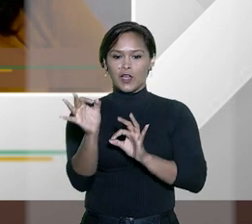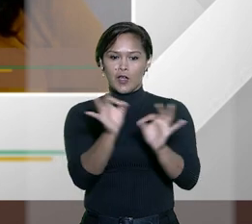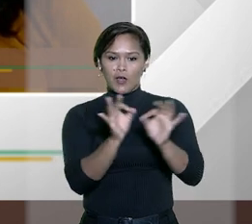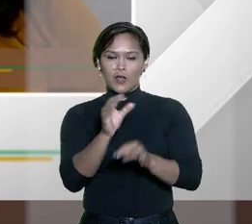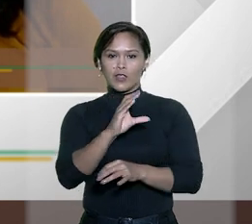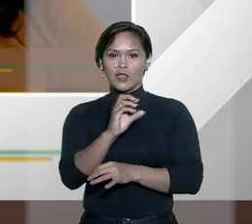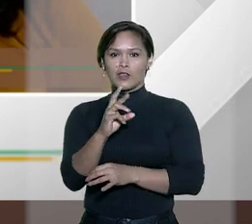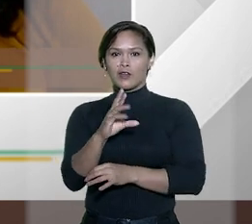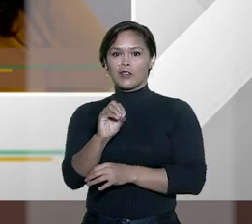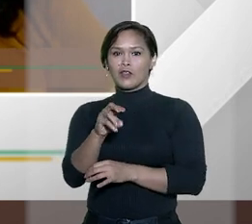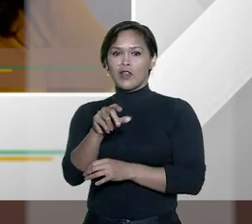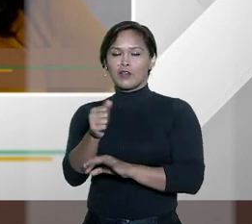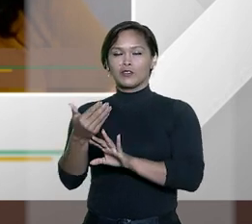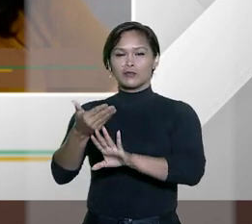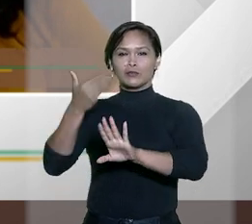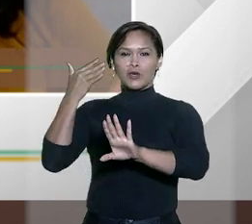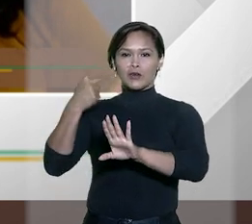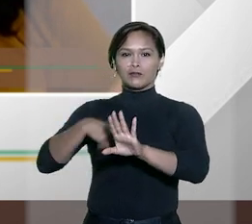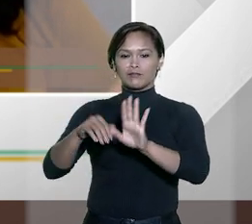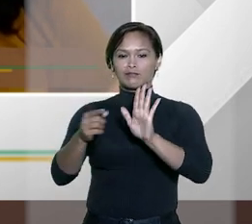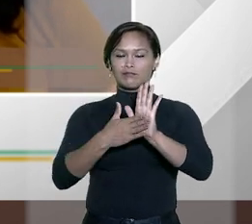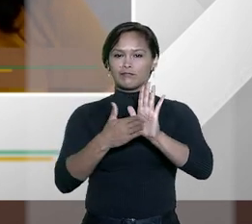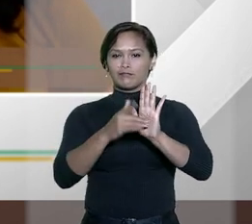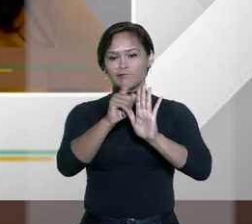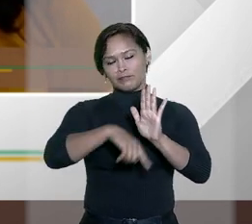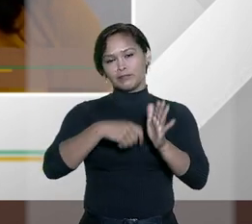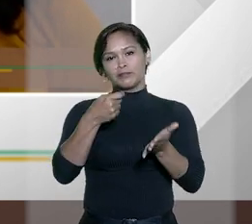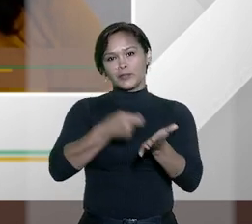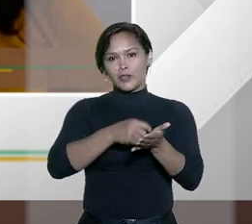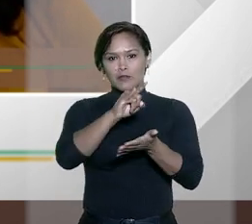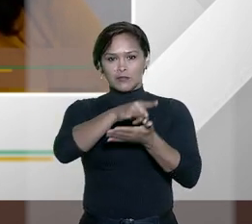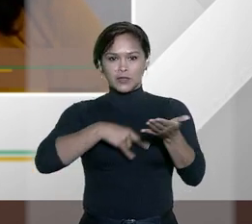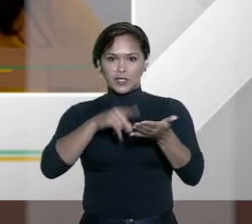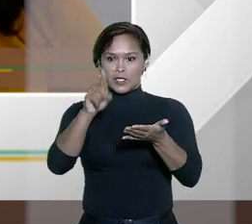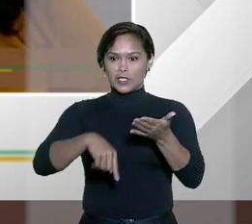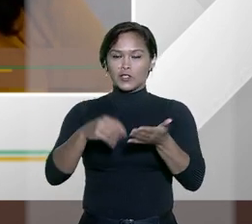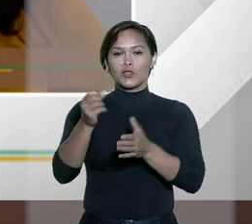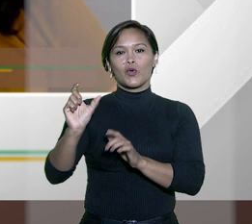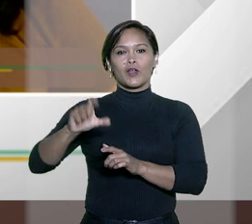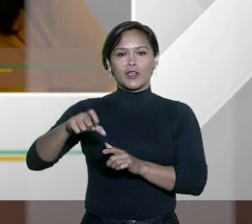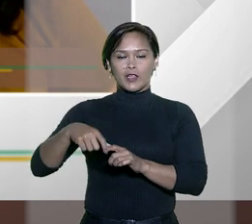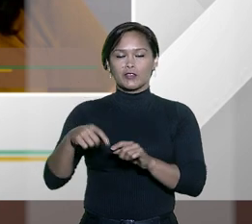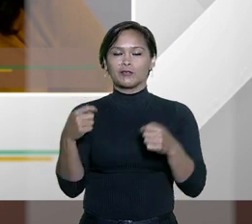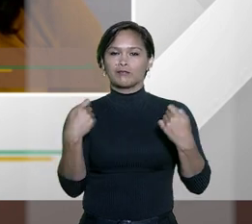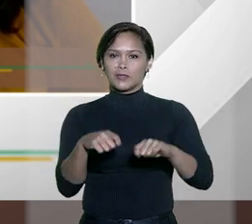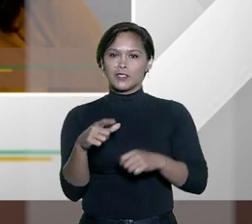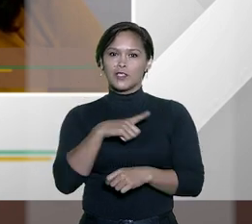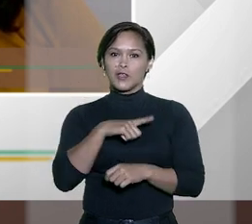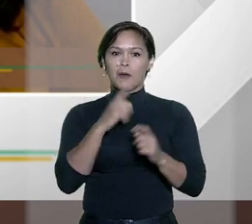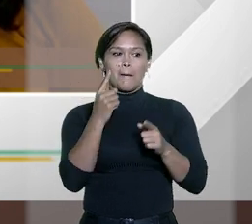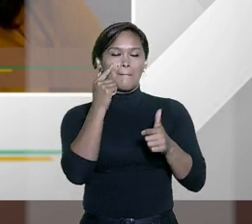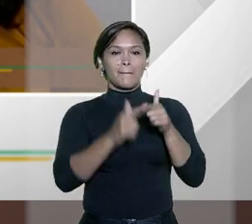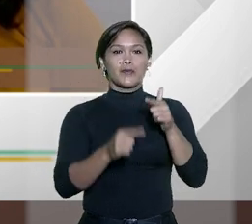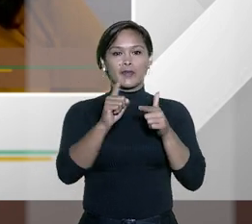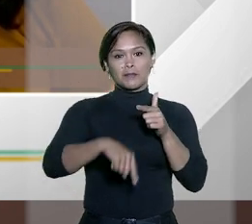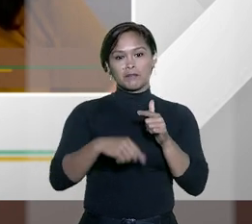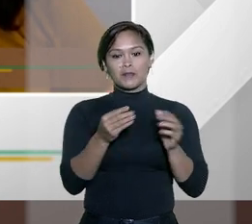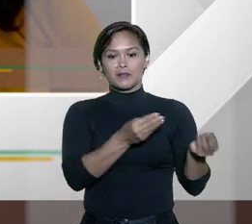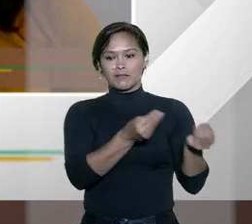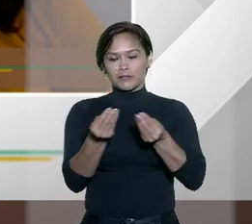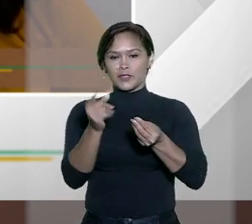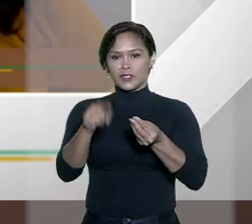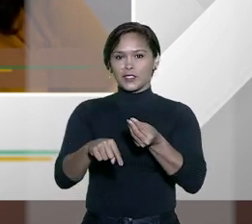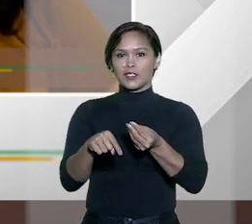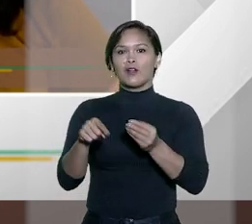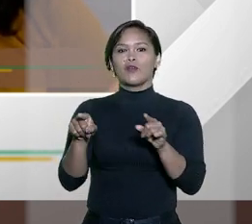ordem cronológica de apresentação dos precatórios e à conta dos créditos respectivos, proibida a